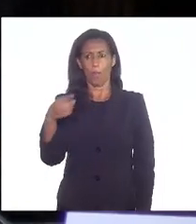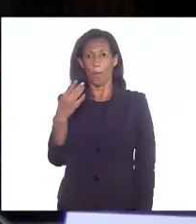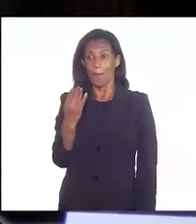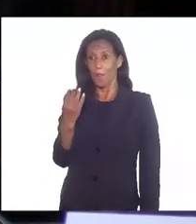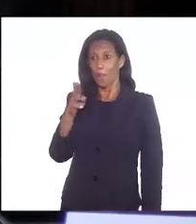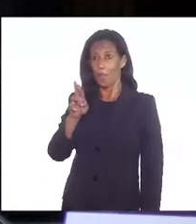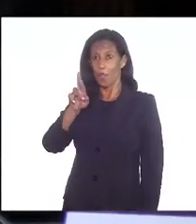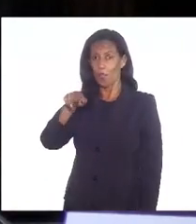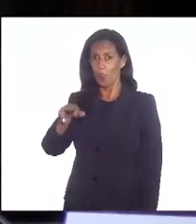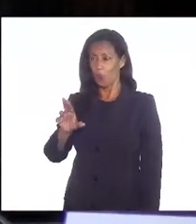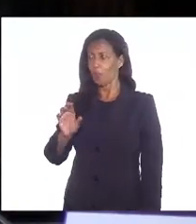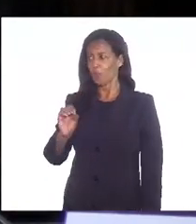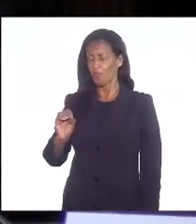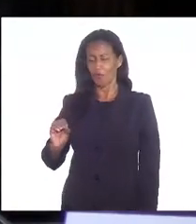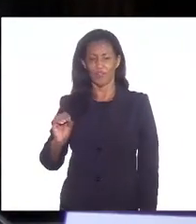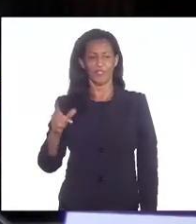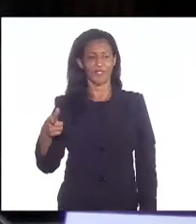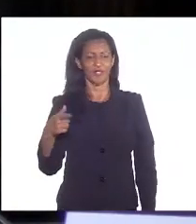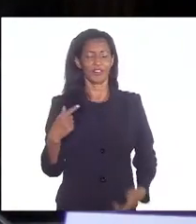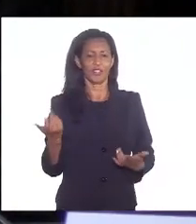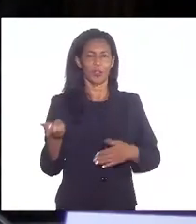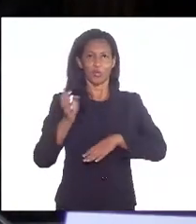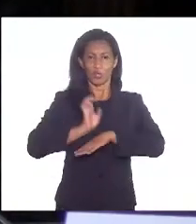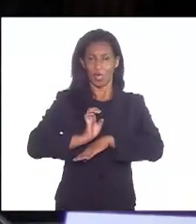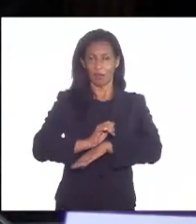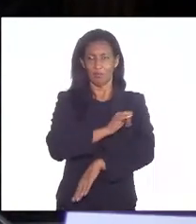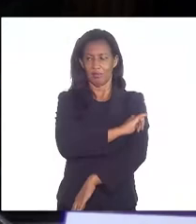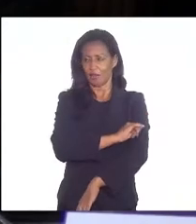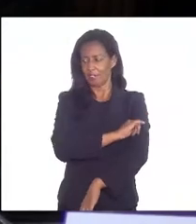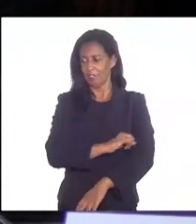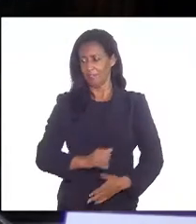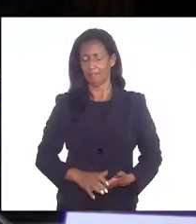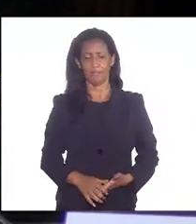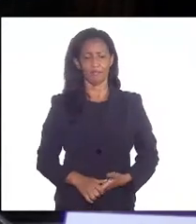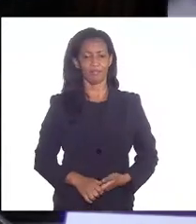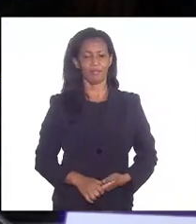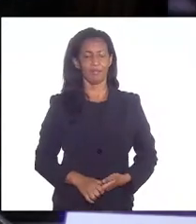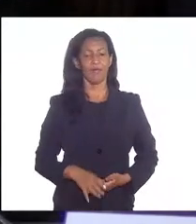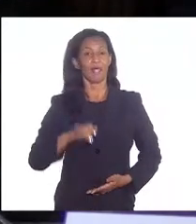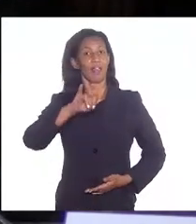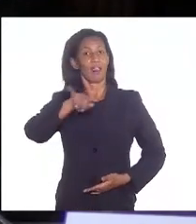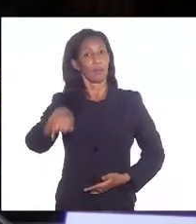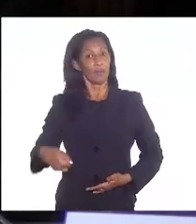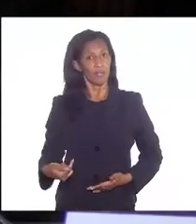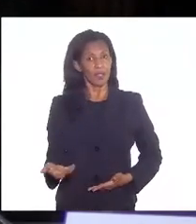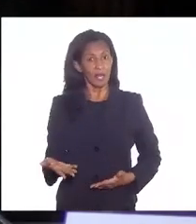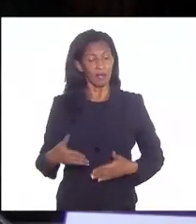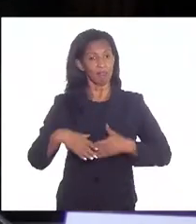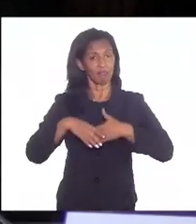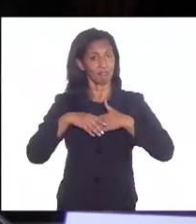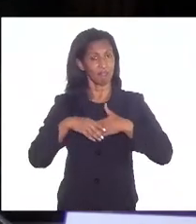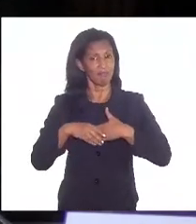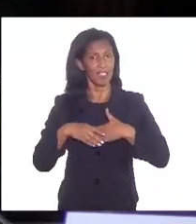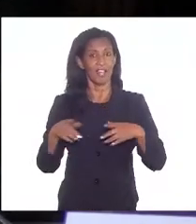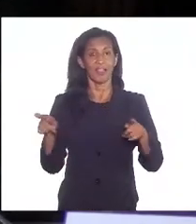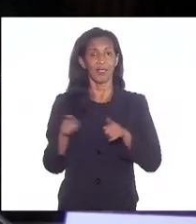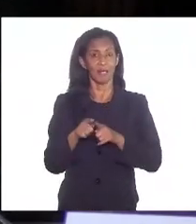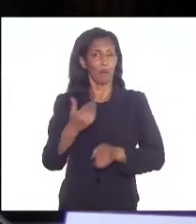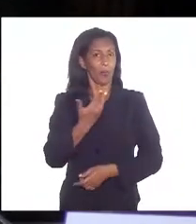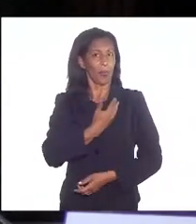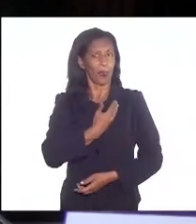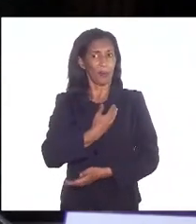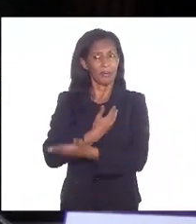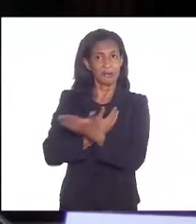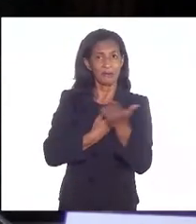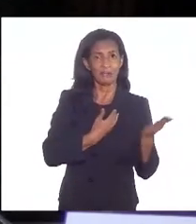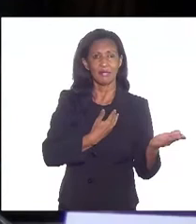aqui nessa luta de resgate do Estado do Rio de Janeiro. Aproveitar e saudar também os companheiros e